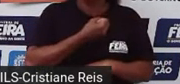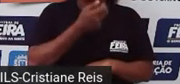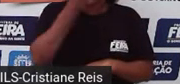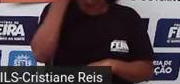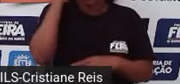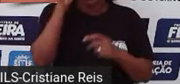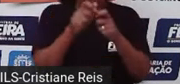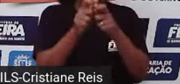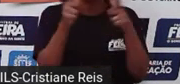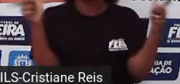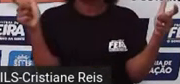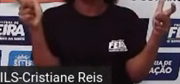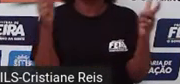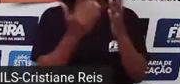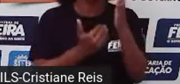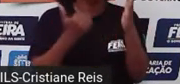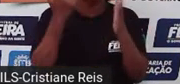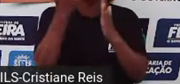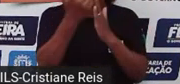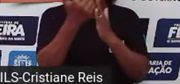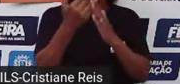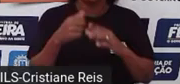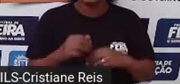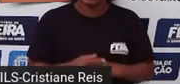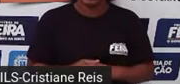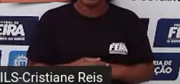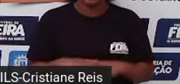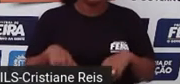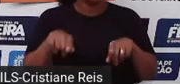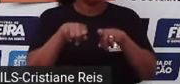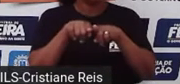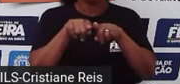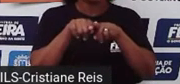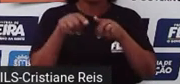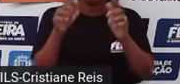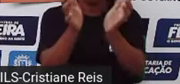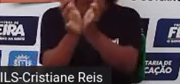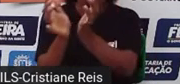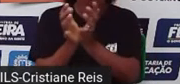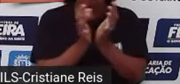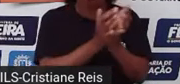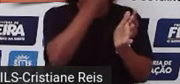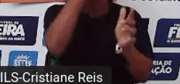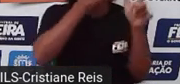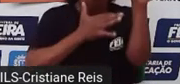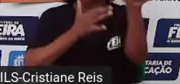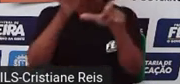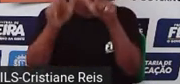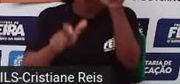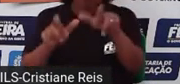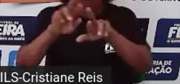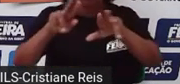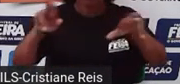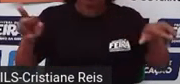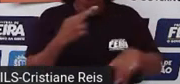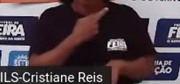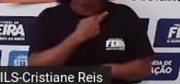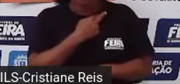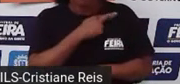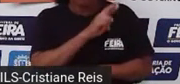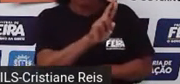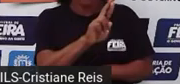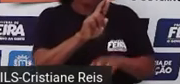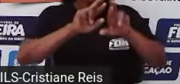tudo a gente a gente vai perceber a pé na quantidade né de povos diferentes Na quantidade de religiões